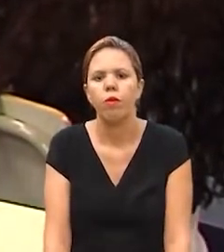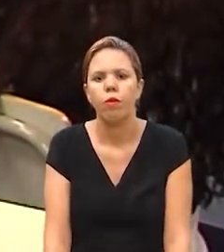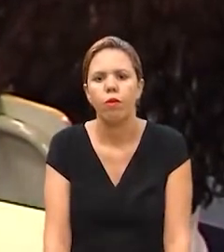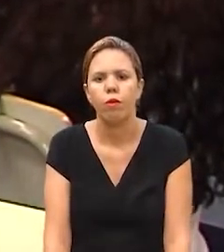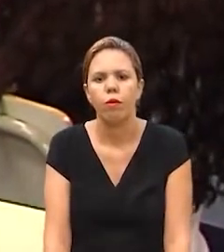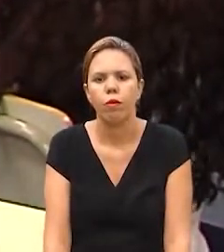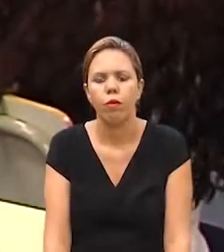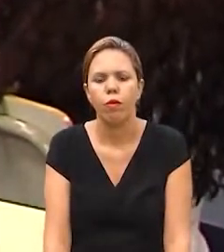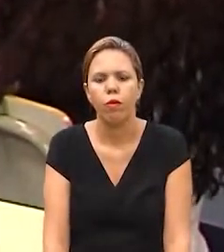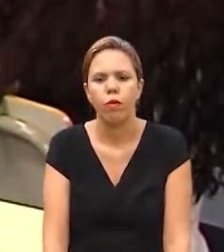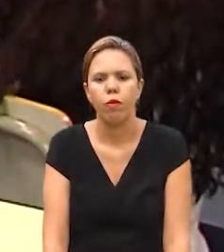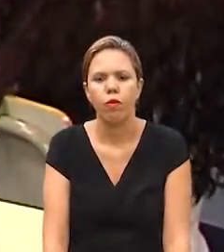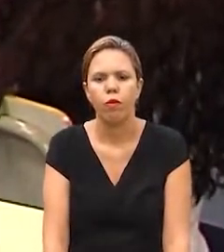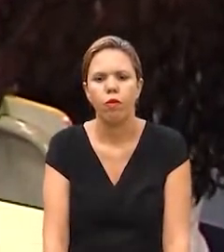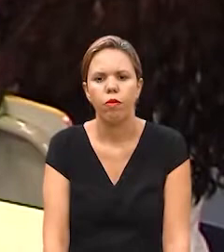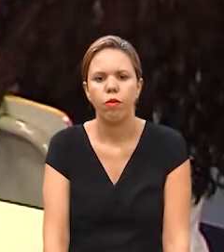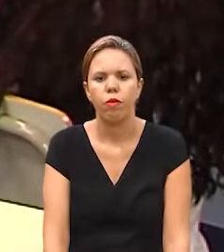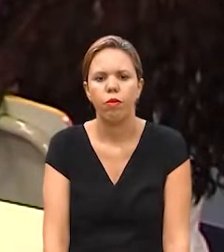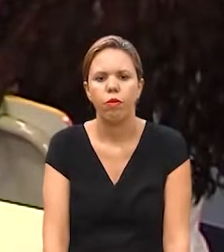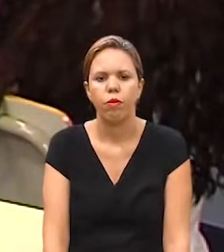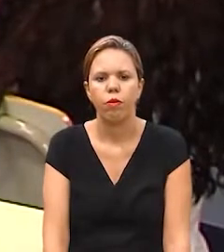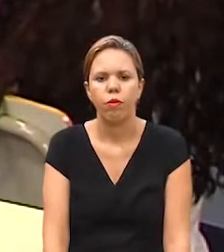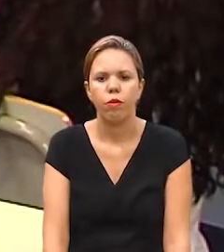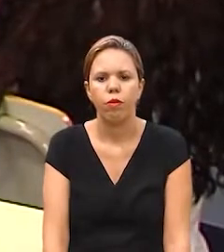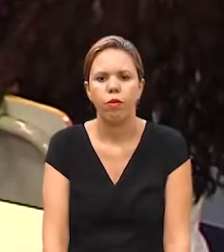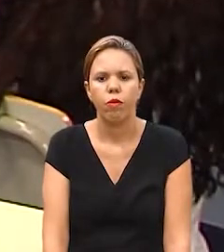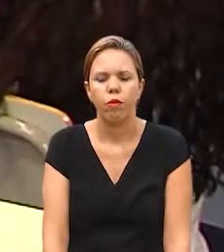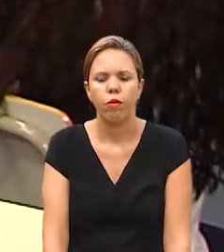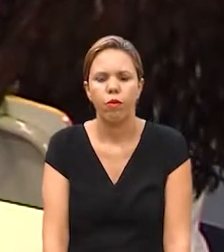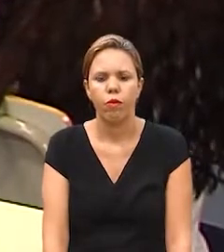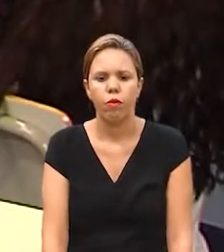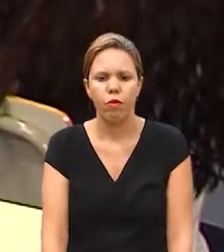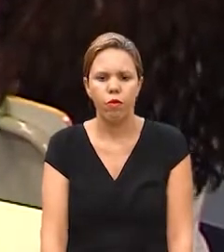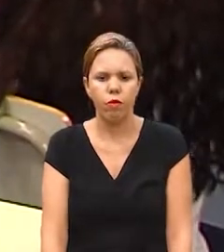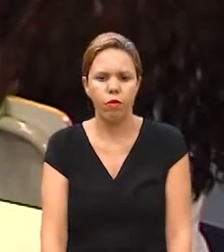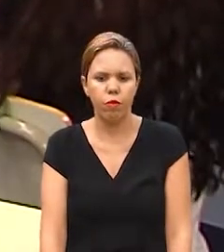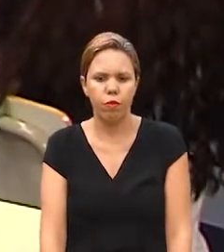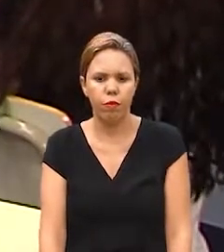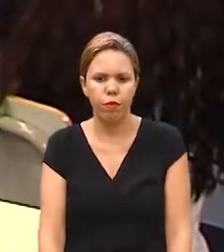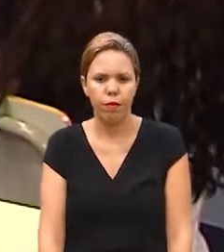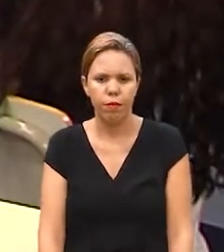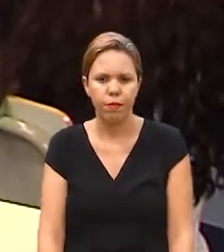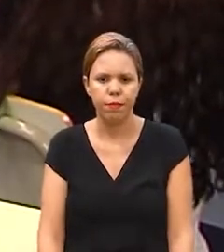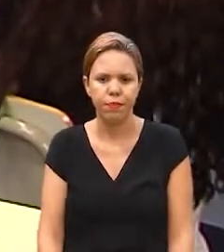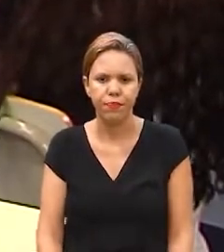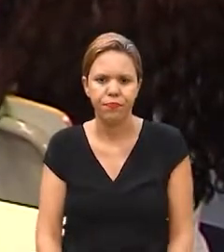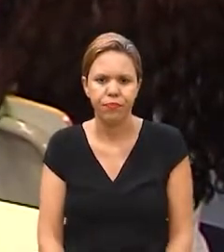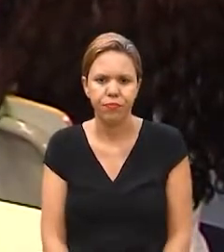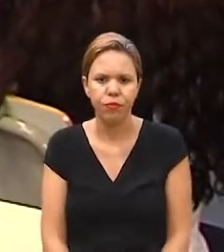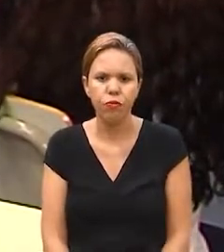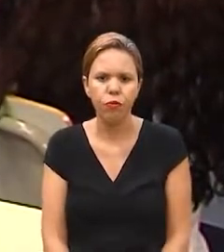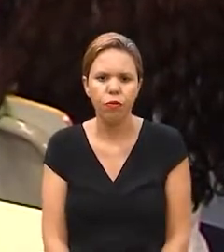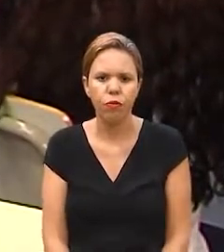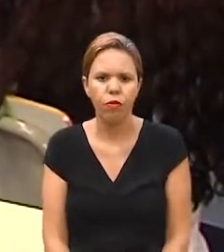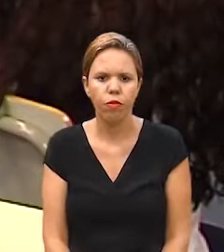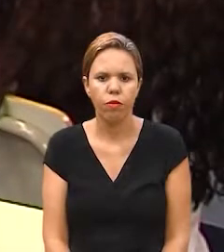sertaneja, festa na roça. Aqui, de novo, olha lá.